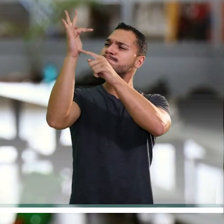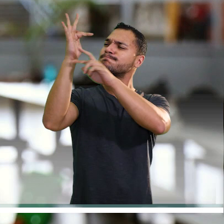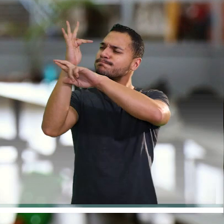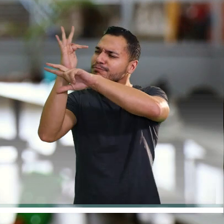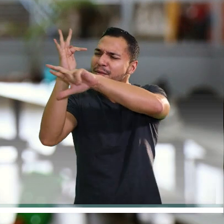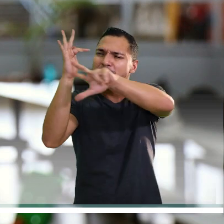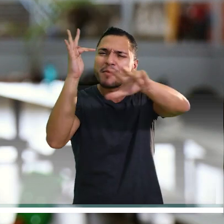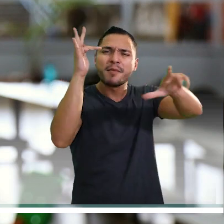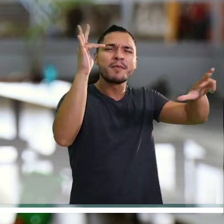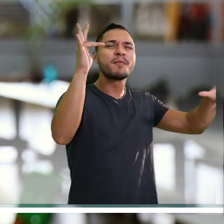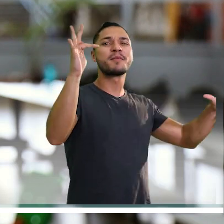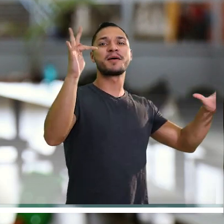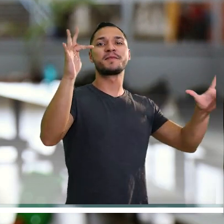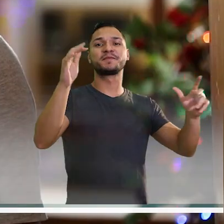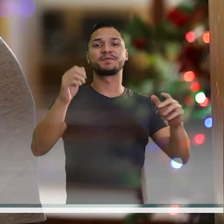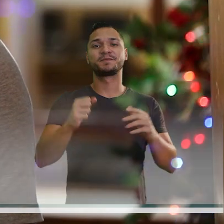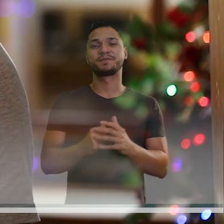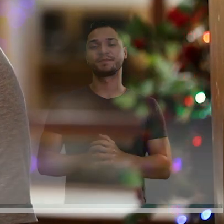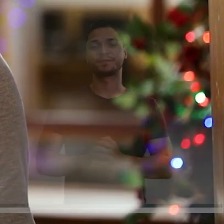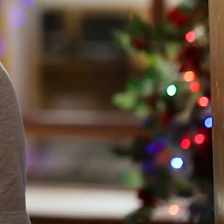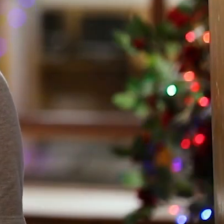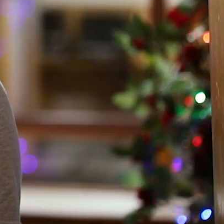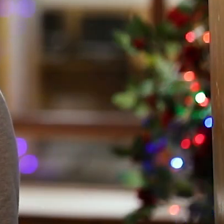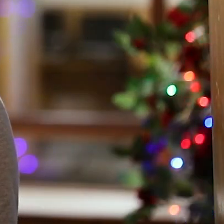justo, um futuro diverso.